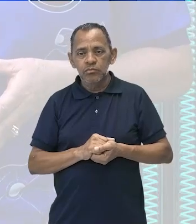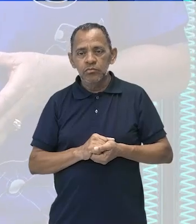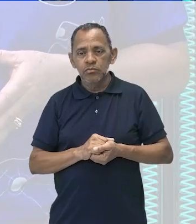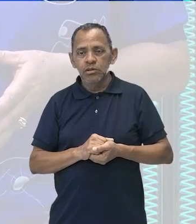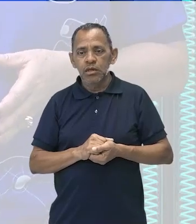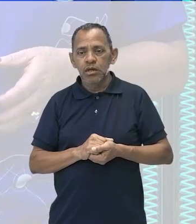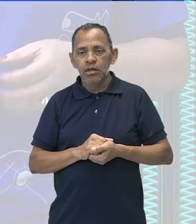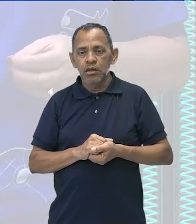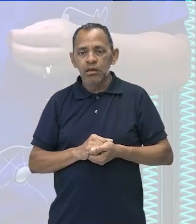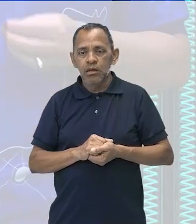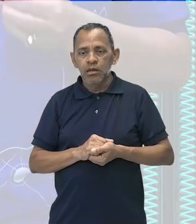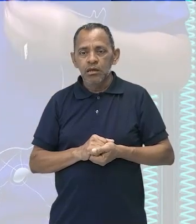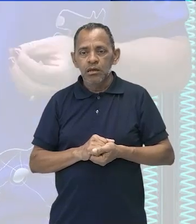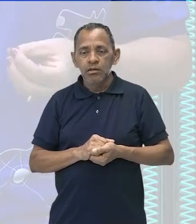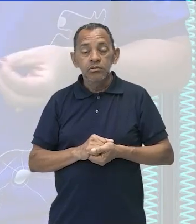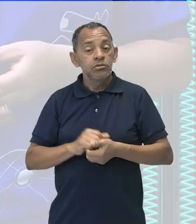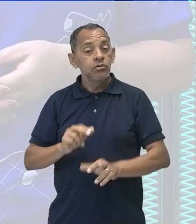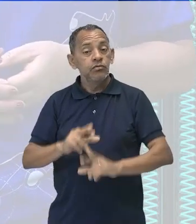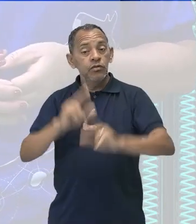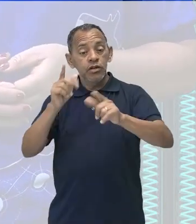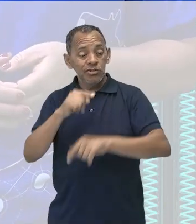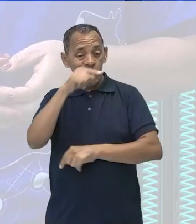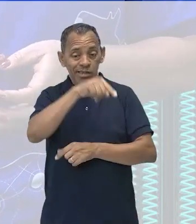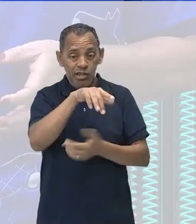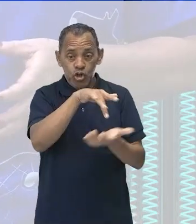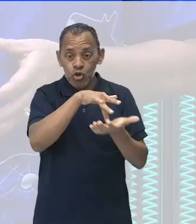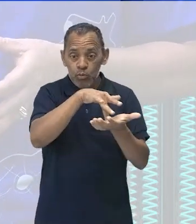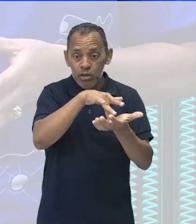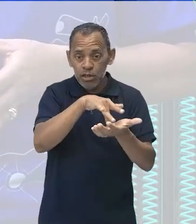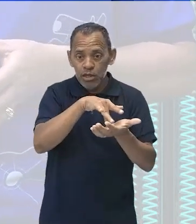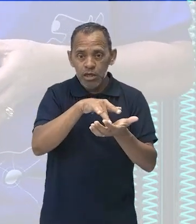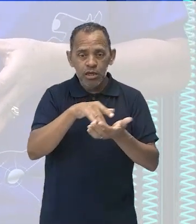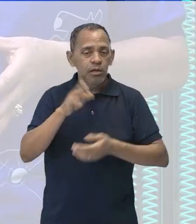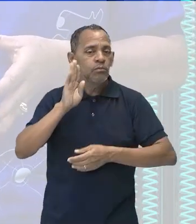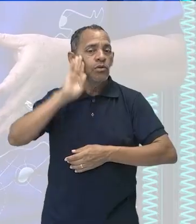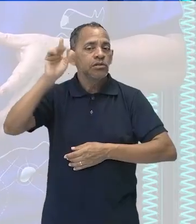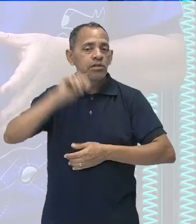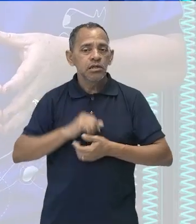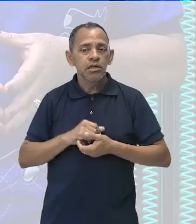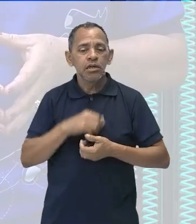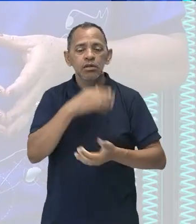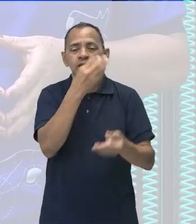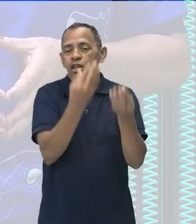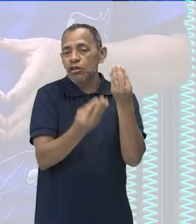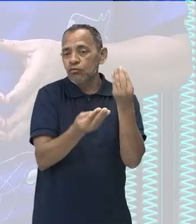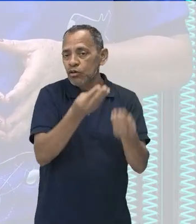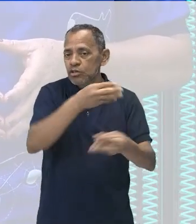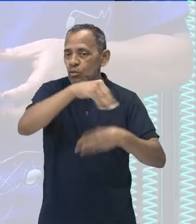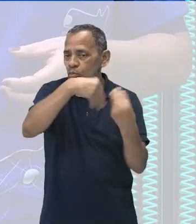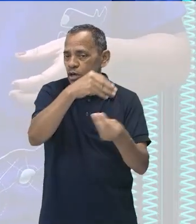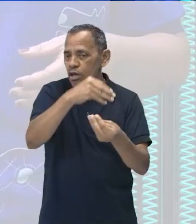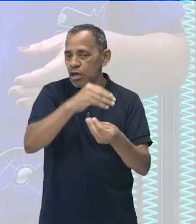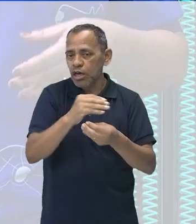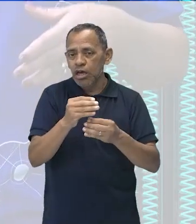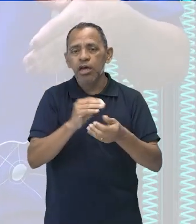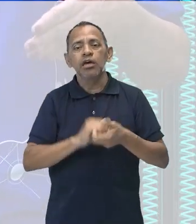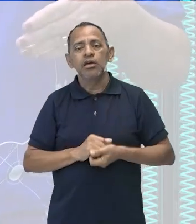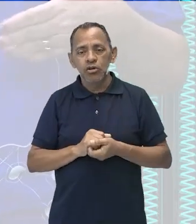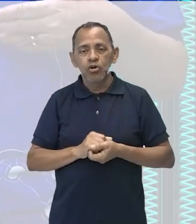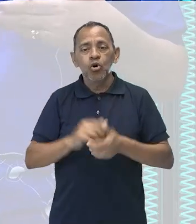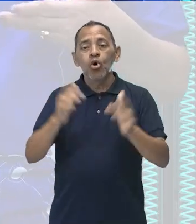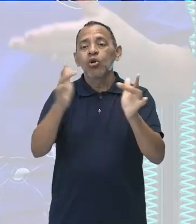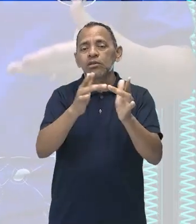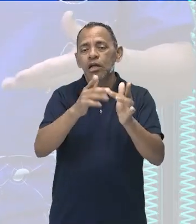caindo e apoiando-se, diferentemente do balé, que prioriza a leveza e o afastamento do solo. Então,